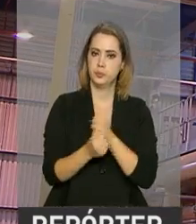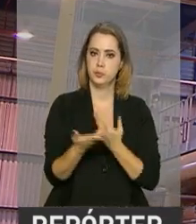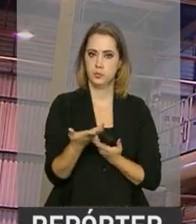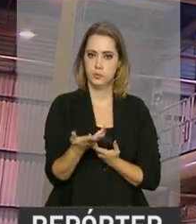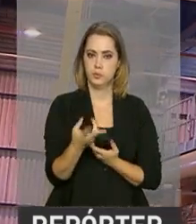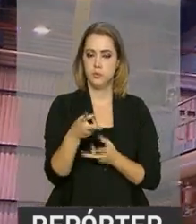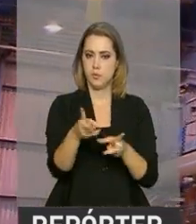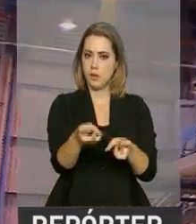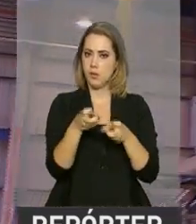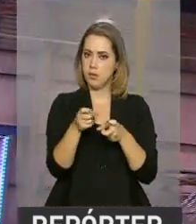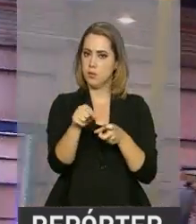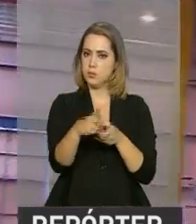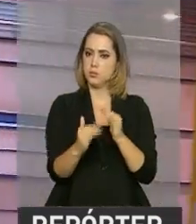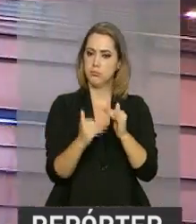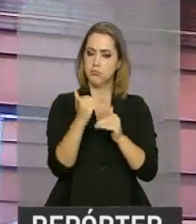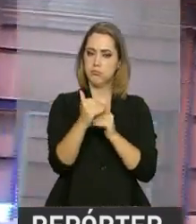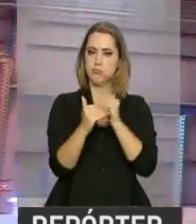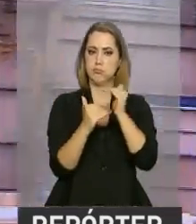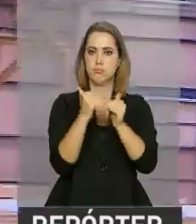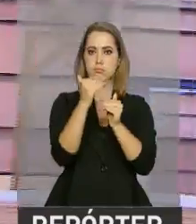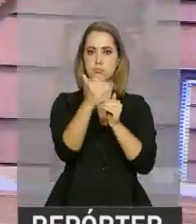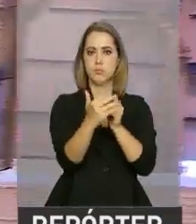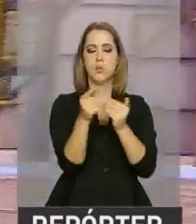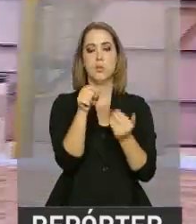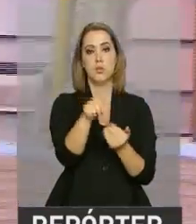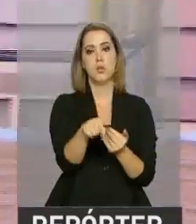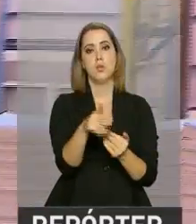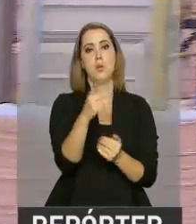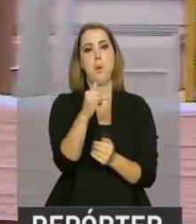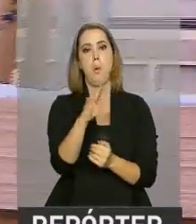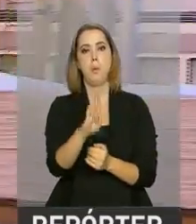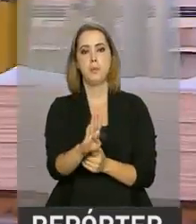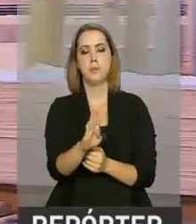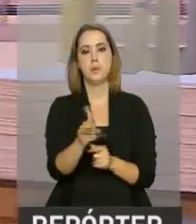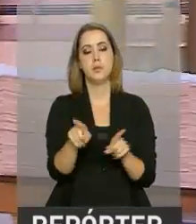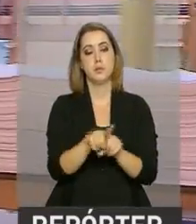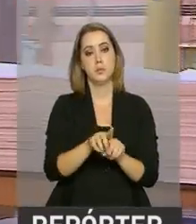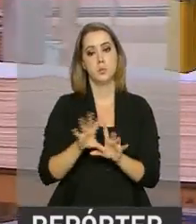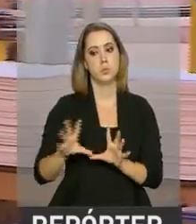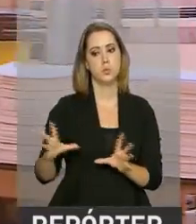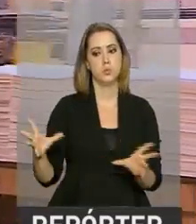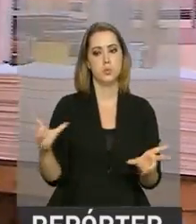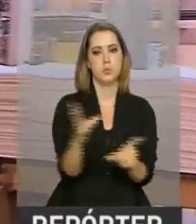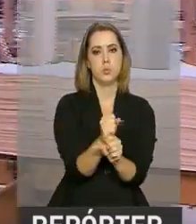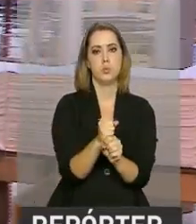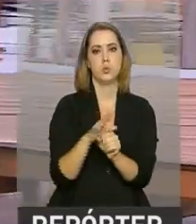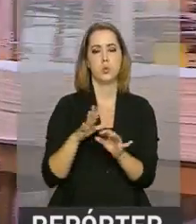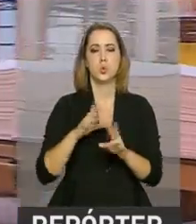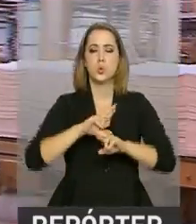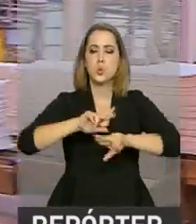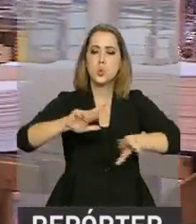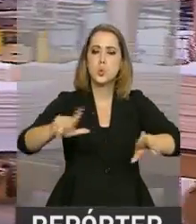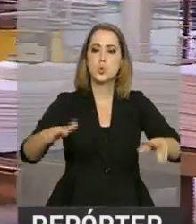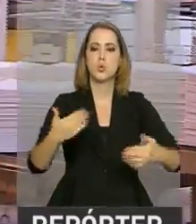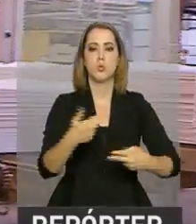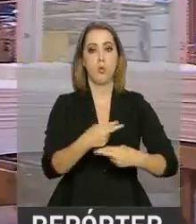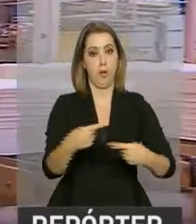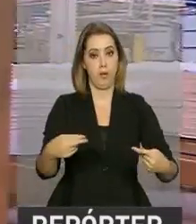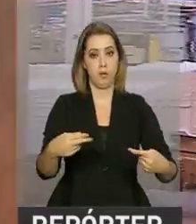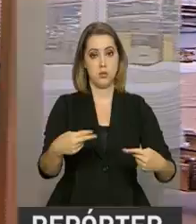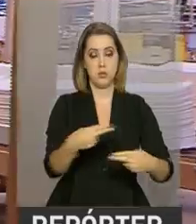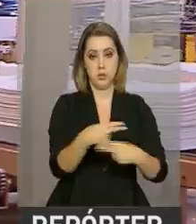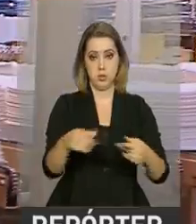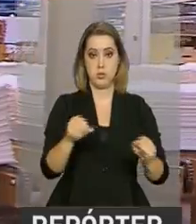a previsão é retomar o crescimento do produto interno bruto o PIB que é a soma de todas as riquezas produzidas no país O